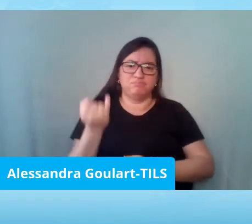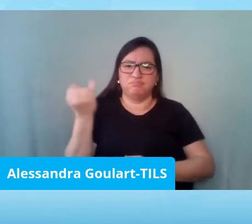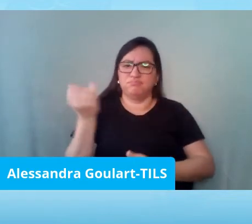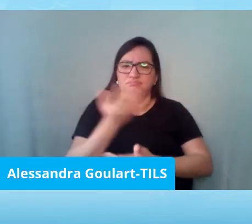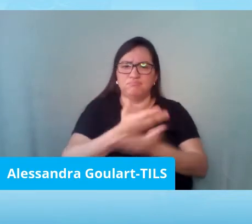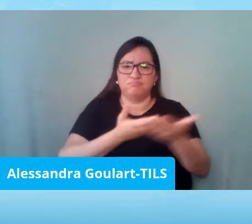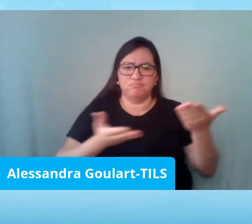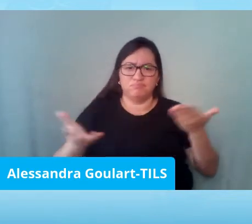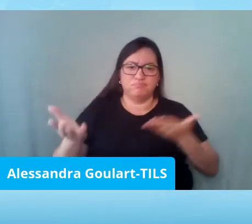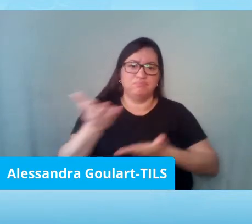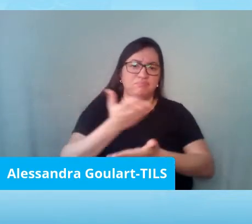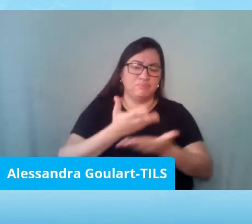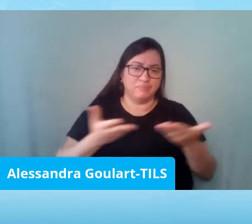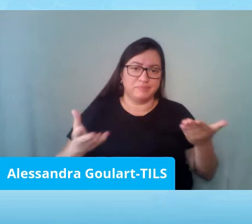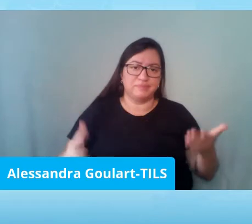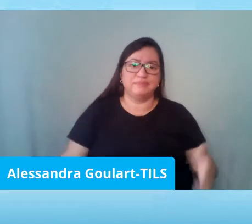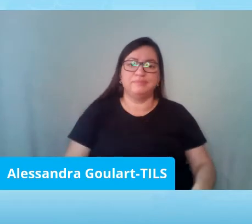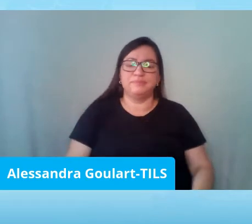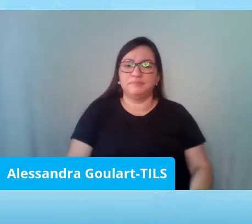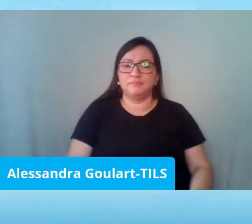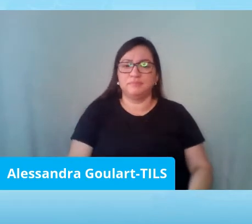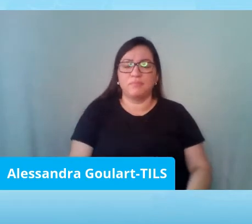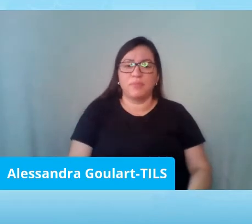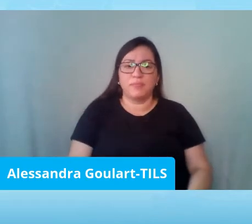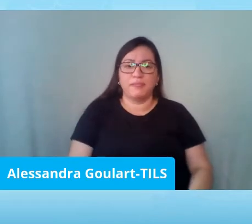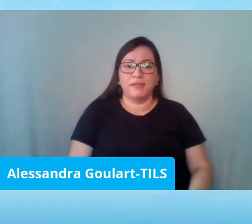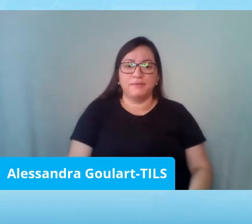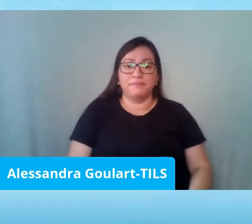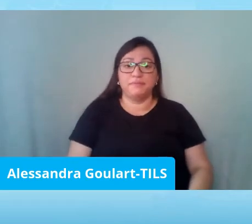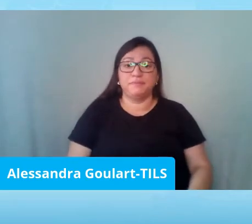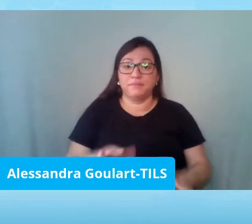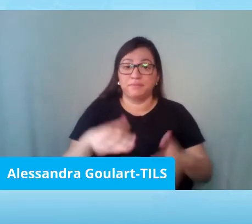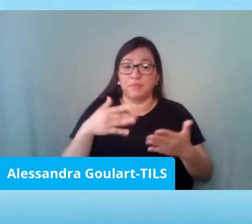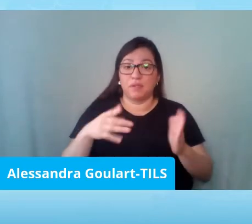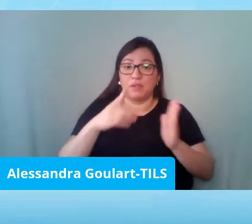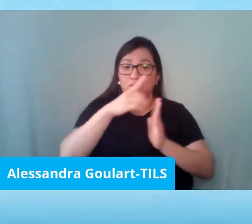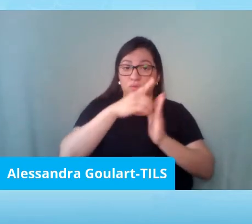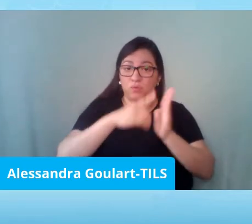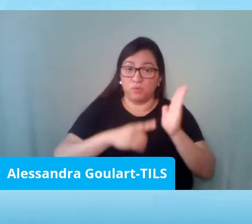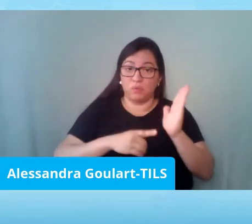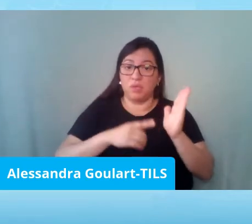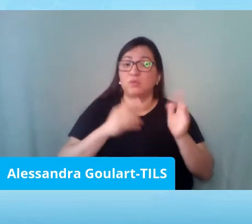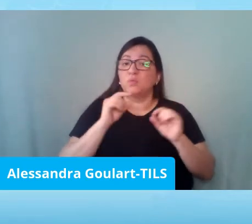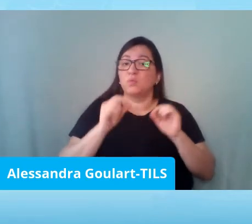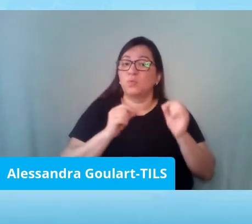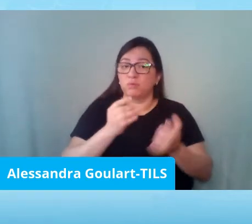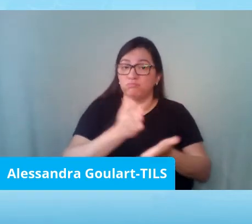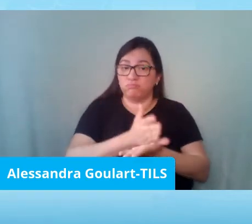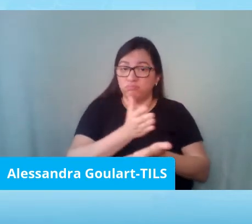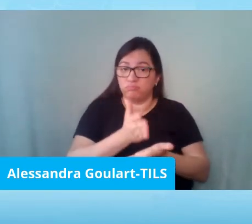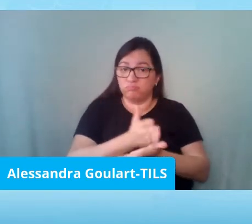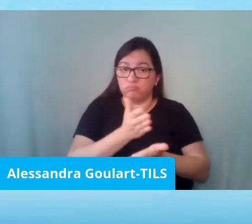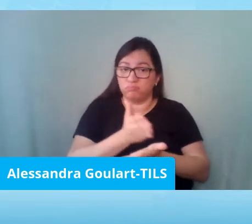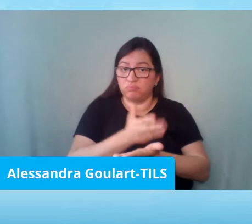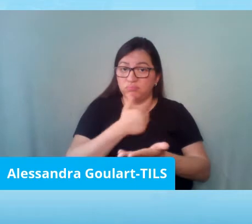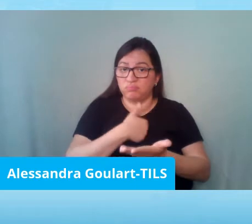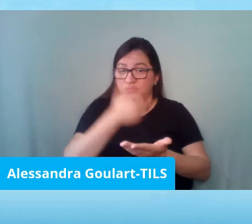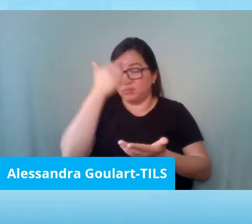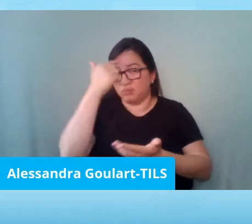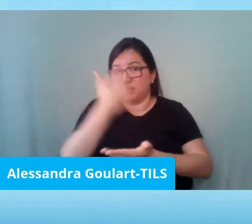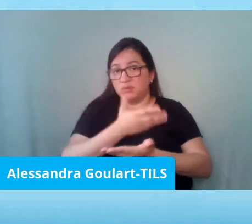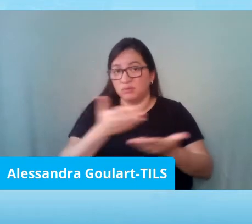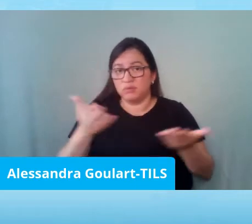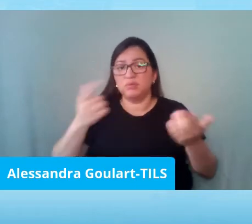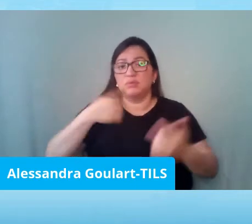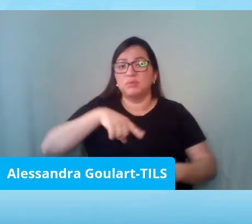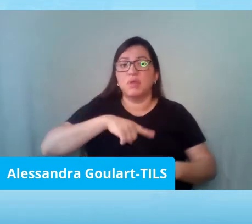discussões. Então, esse documento, ele tem como objetivo realmente construir algumas